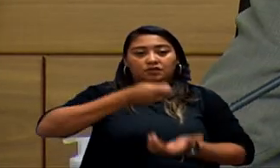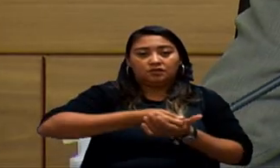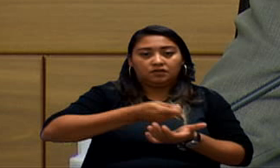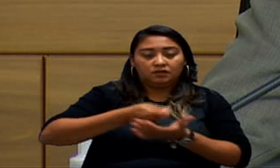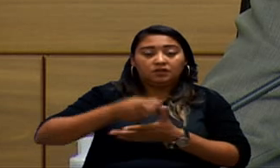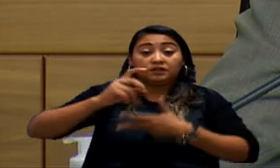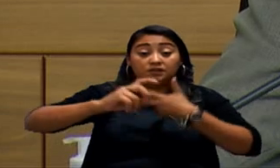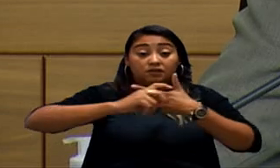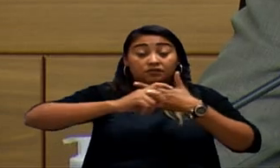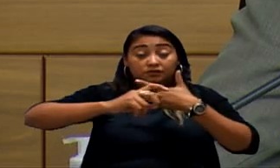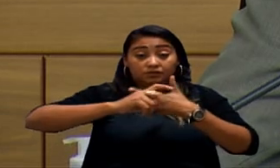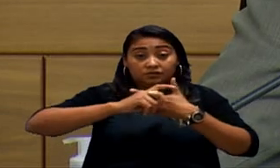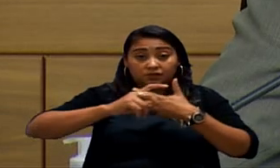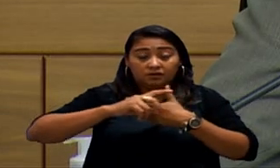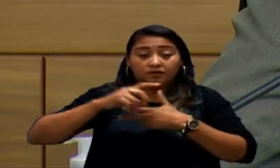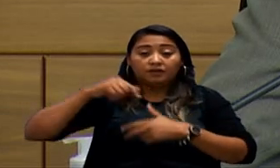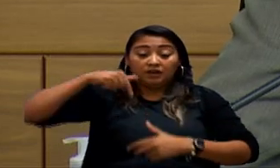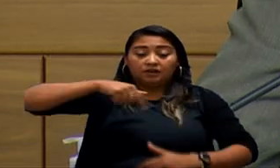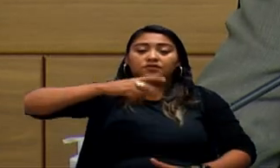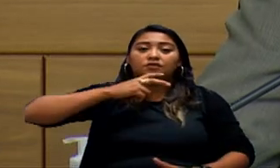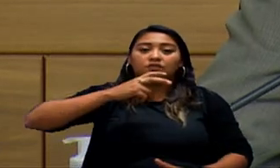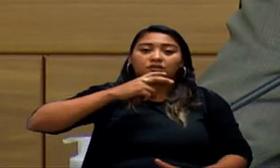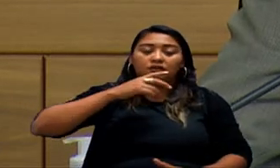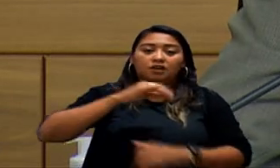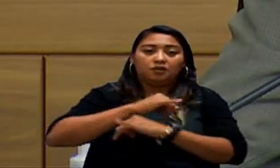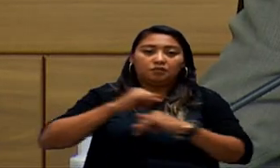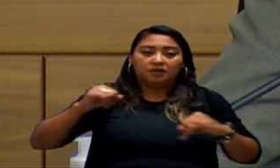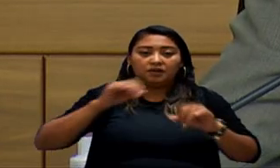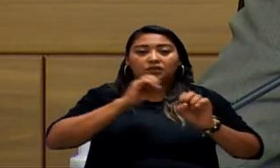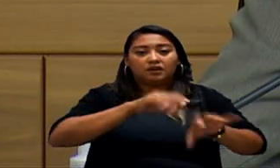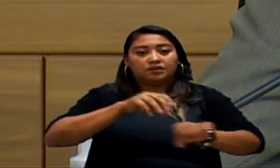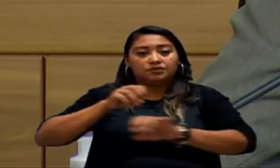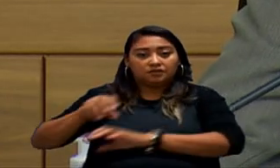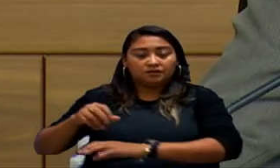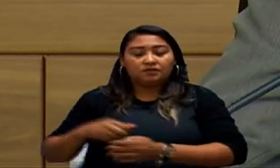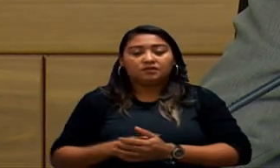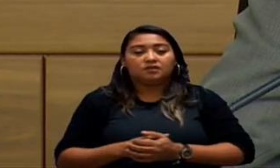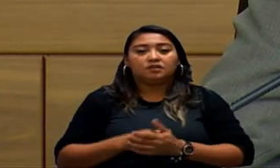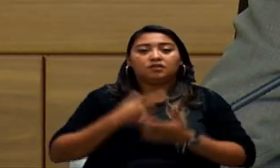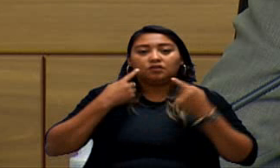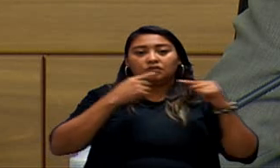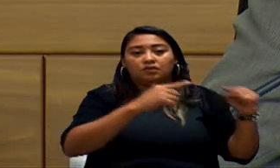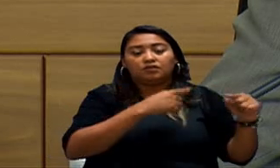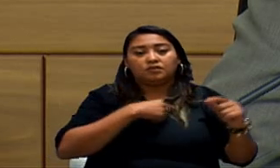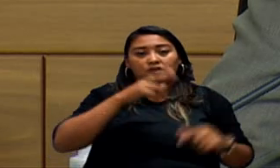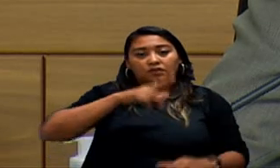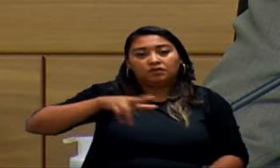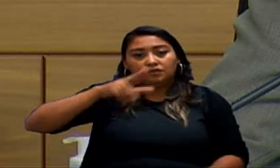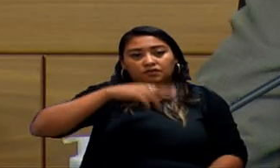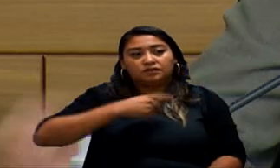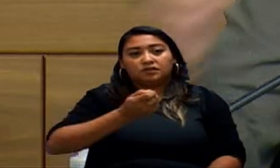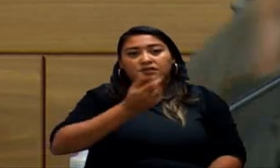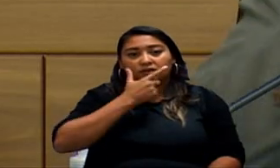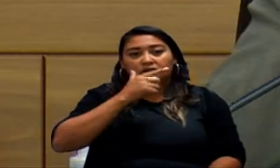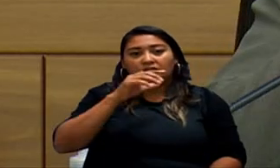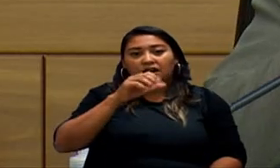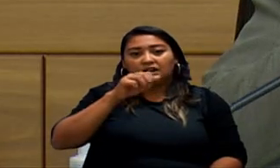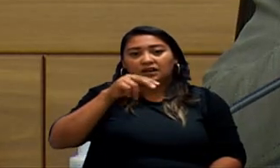Poder Executivo aqui de Sorocaba em promover campanhas educativas contra o uso não medicinal da